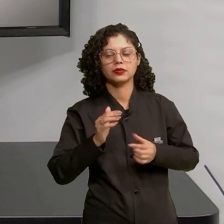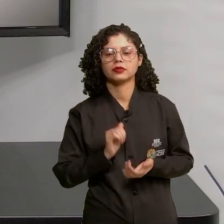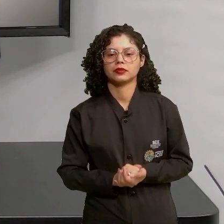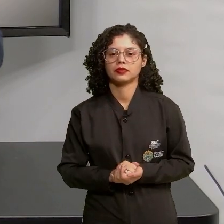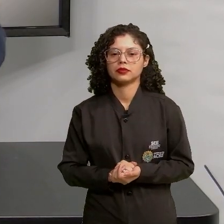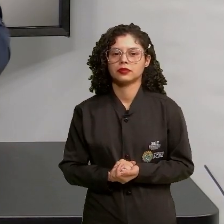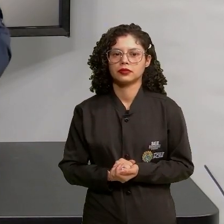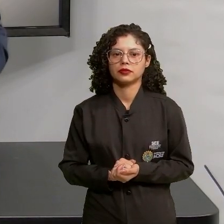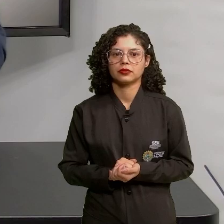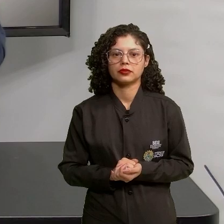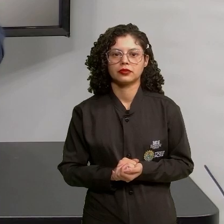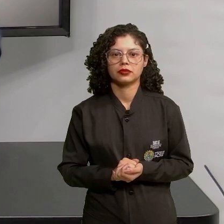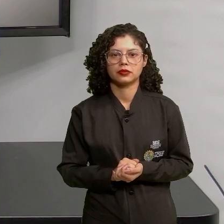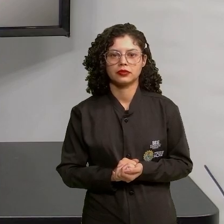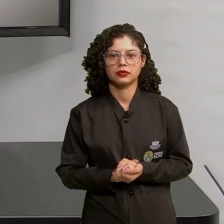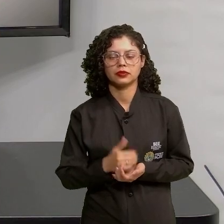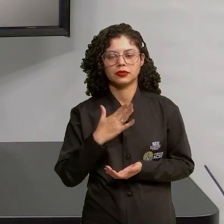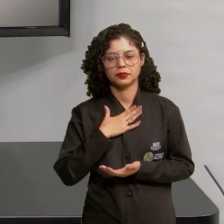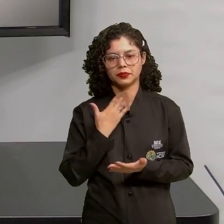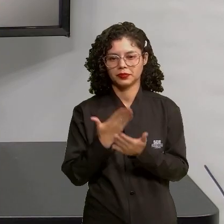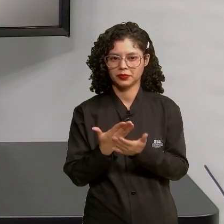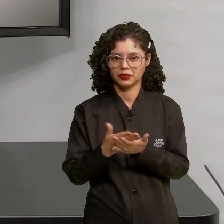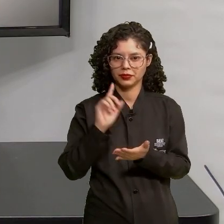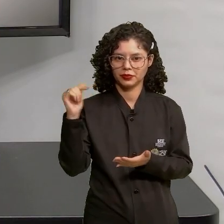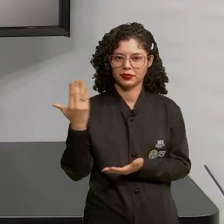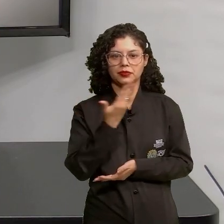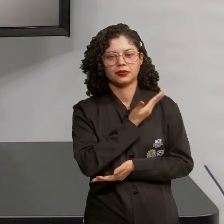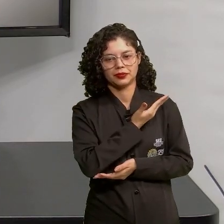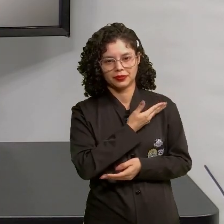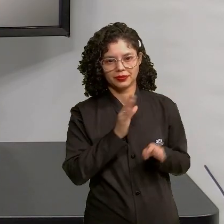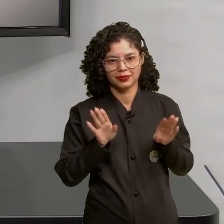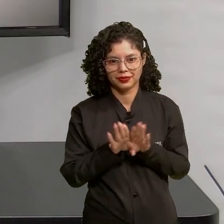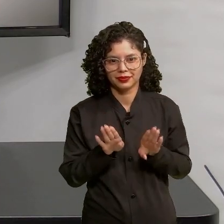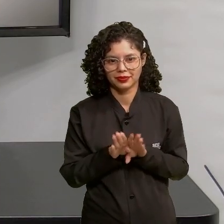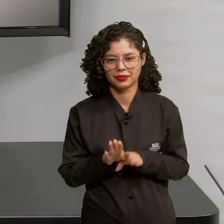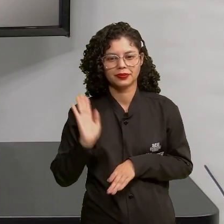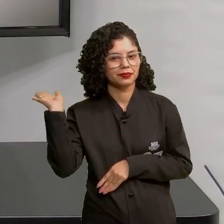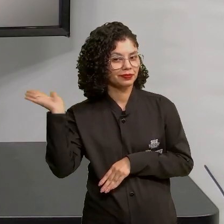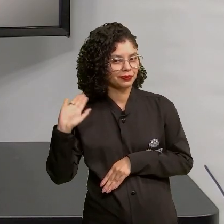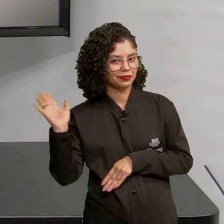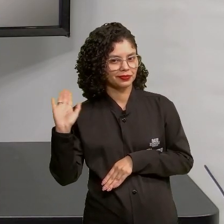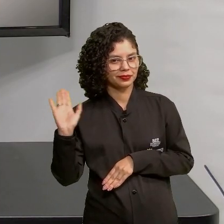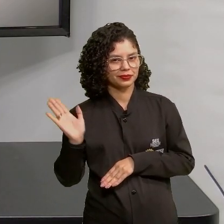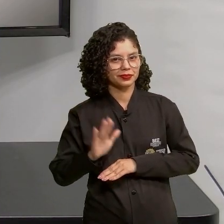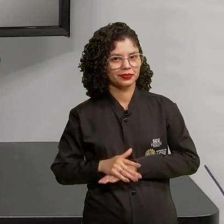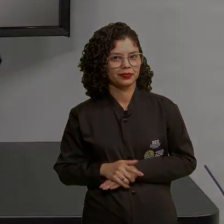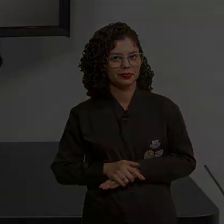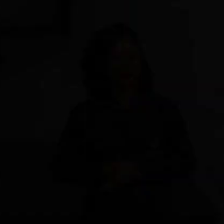plataforma, acessar as minhas aulas e as dos meus colegas também. Até a próxima!